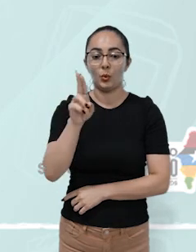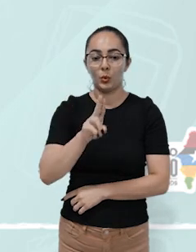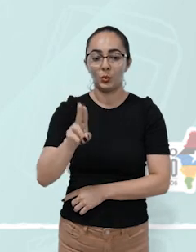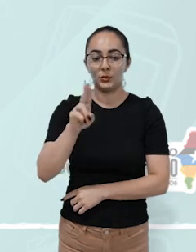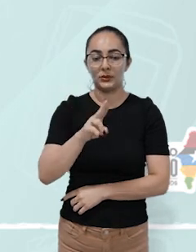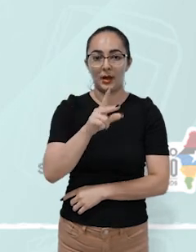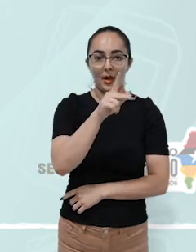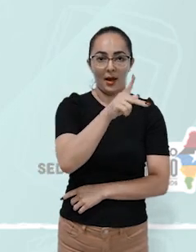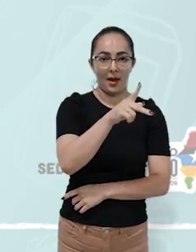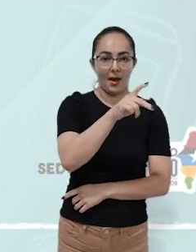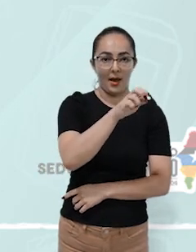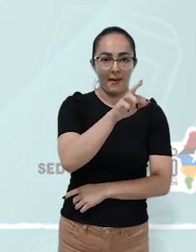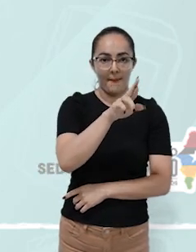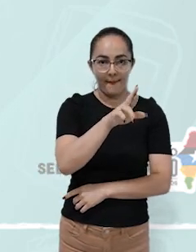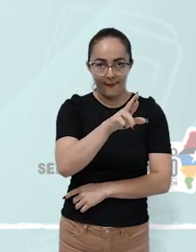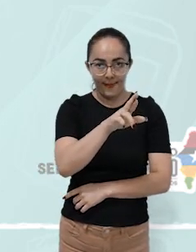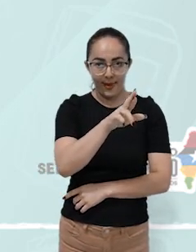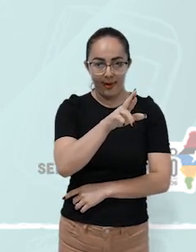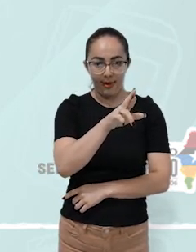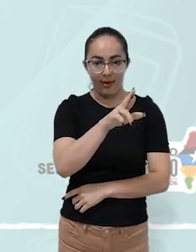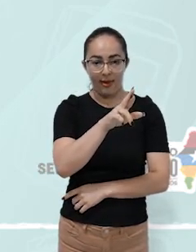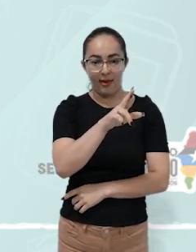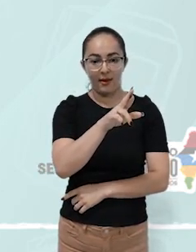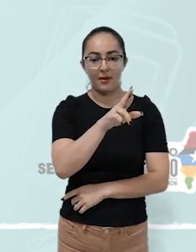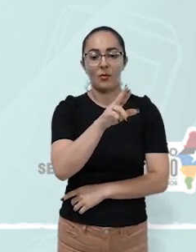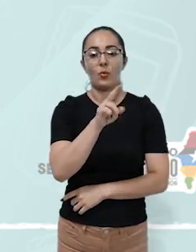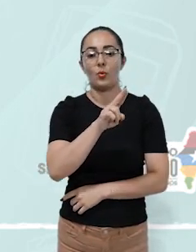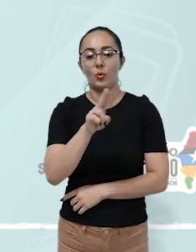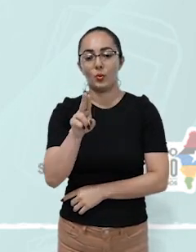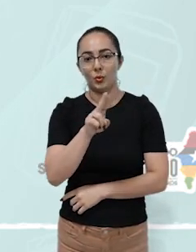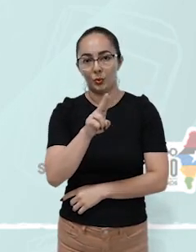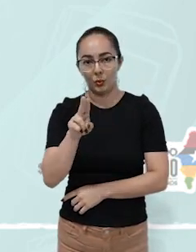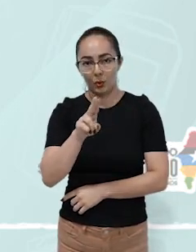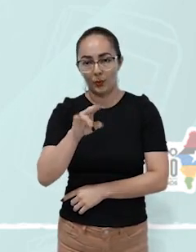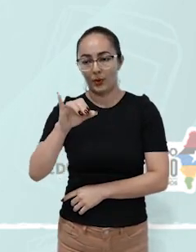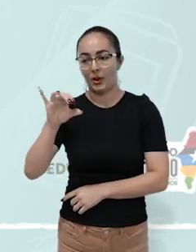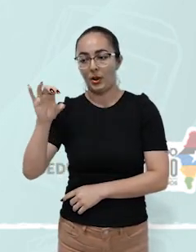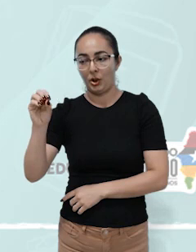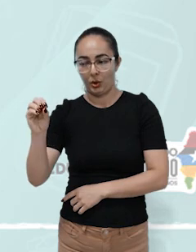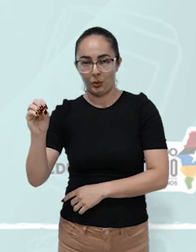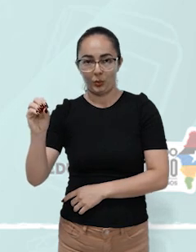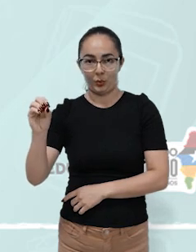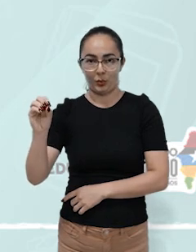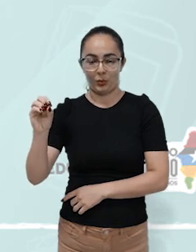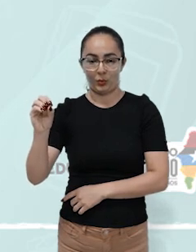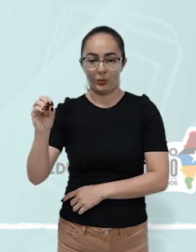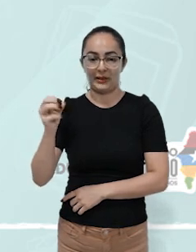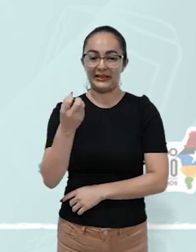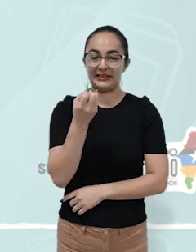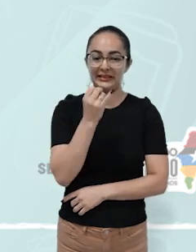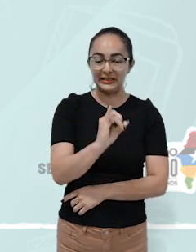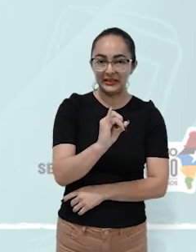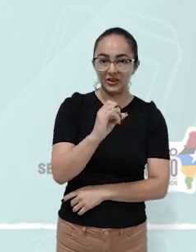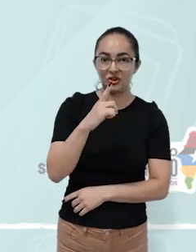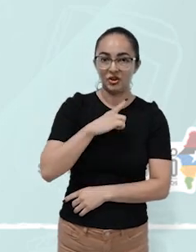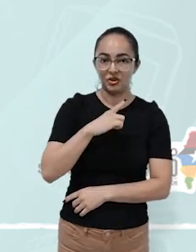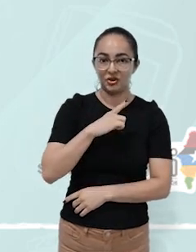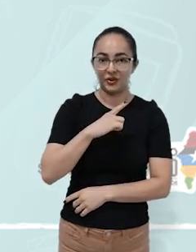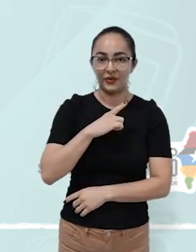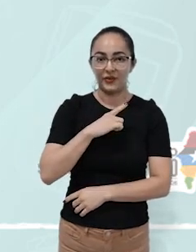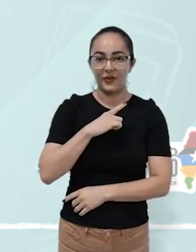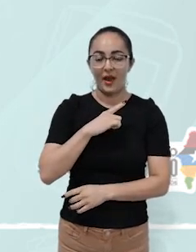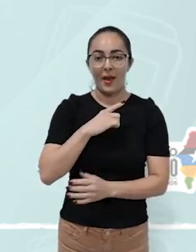terminação ico. Então, antes do nome do elemento, o per e a terminação ico. Se tiver menos